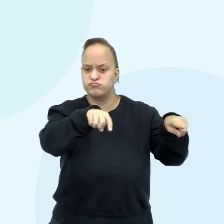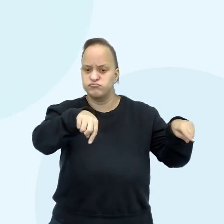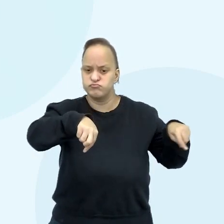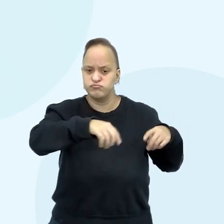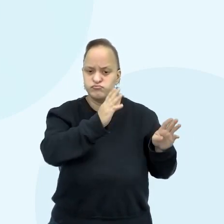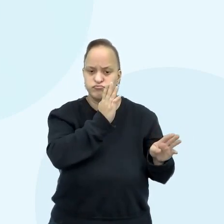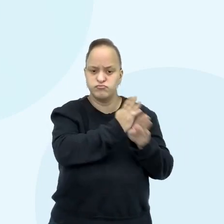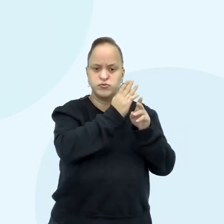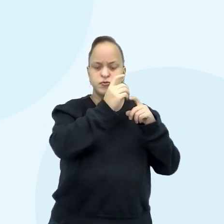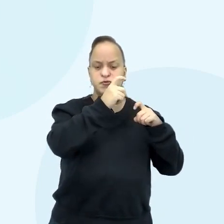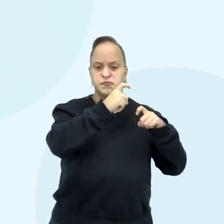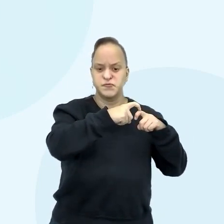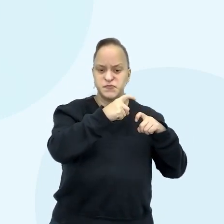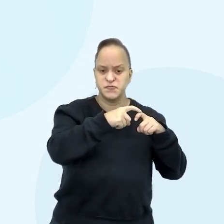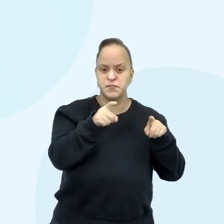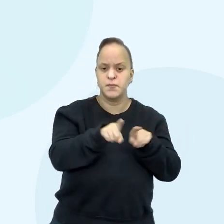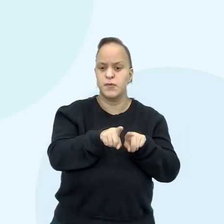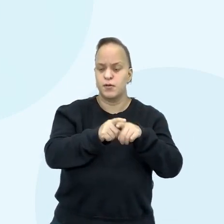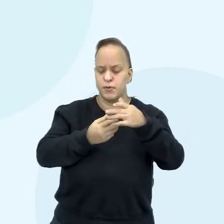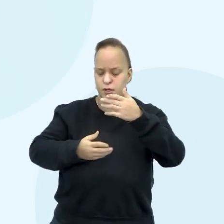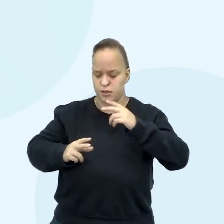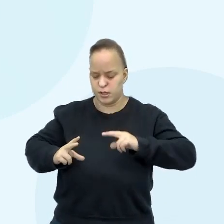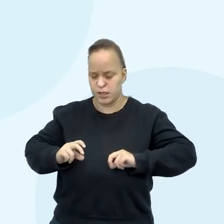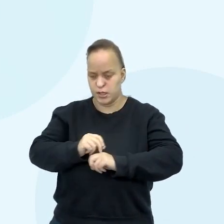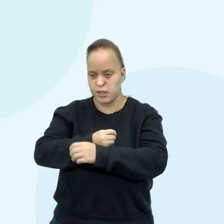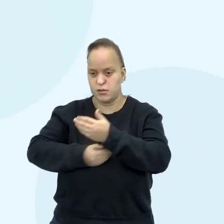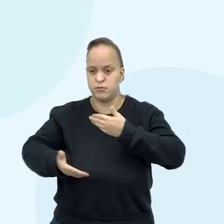diagnóstico médico e no tratamento também do câncer, né.